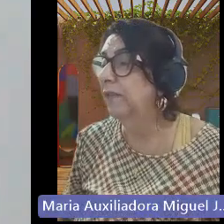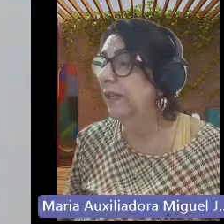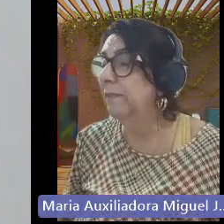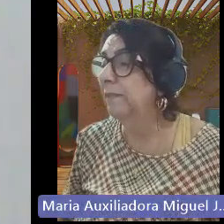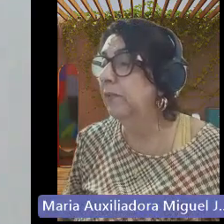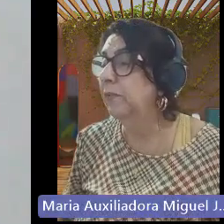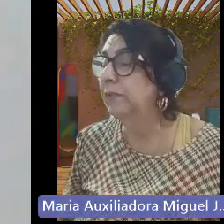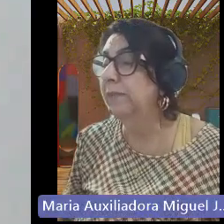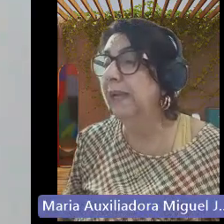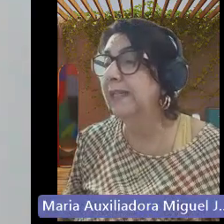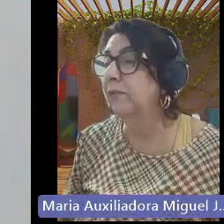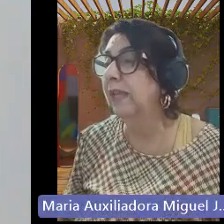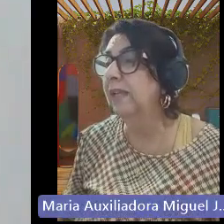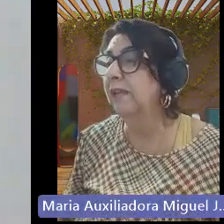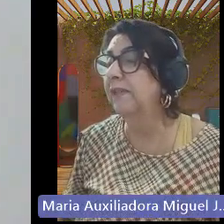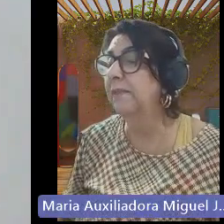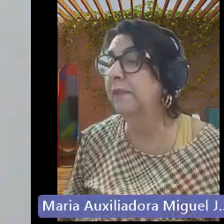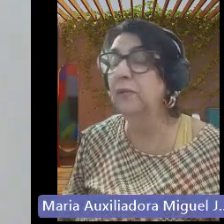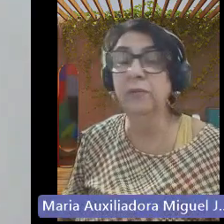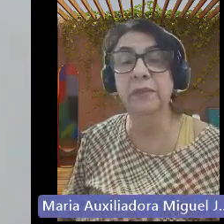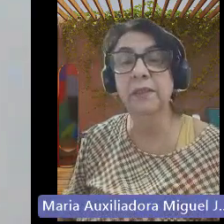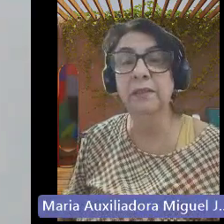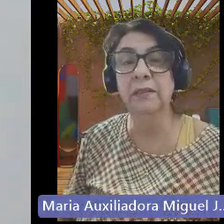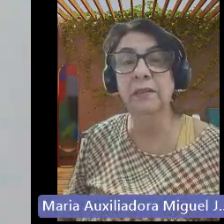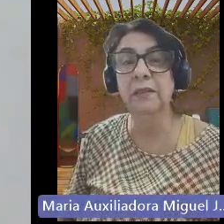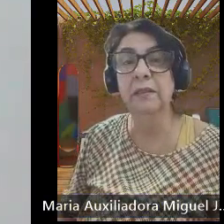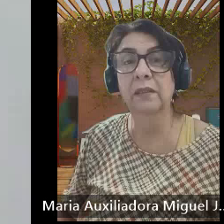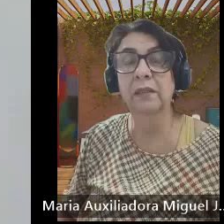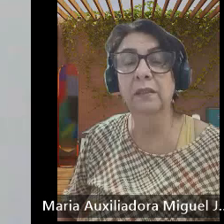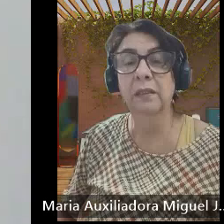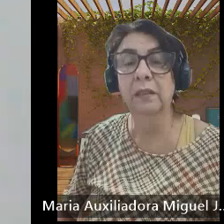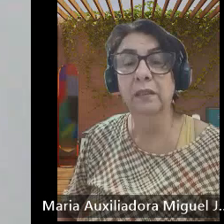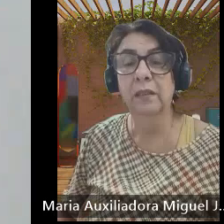Patrícia já fez a pergunta. Mais alguém quer fazer pergunta?